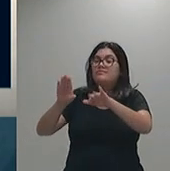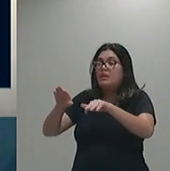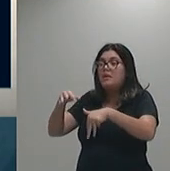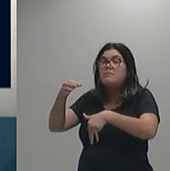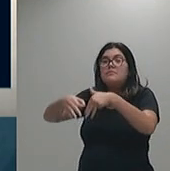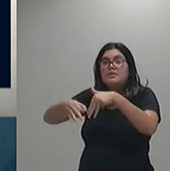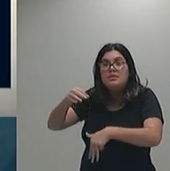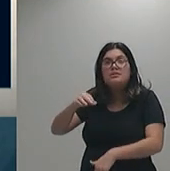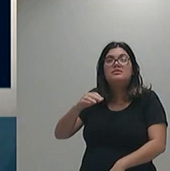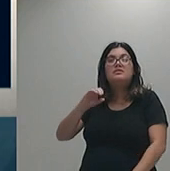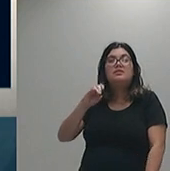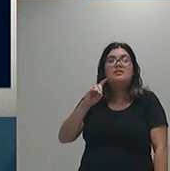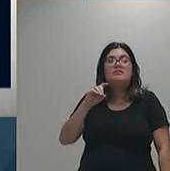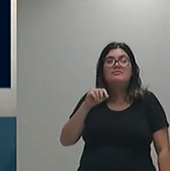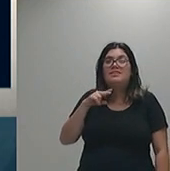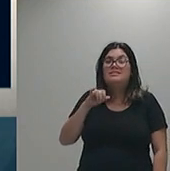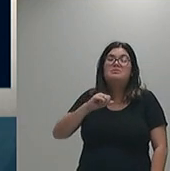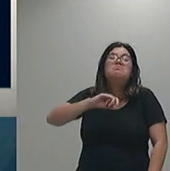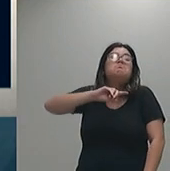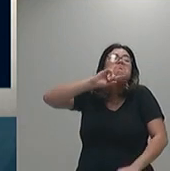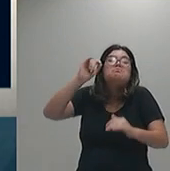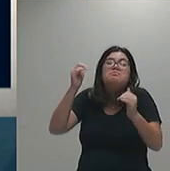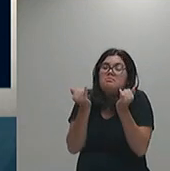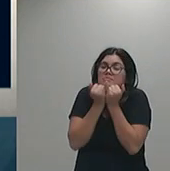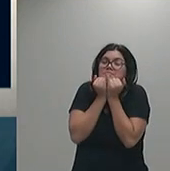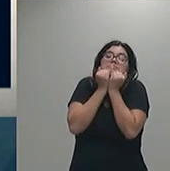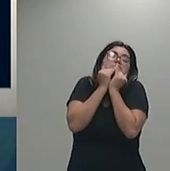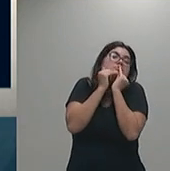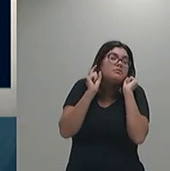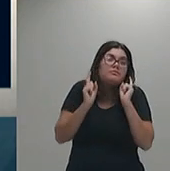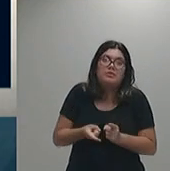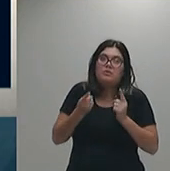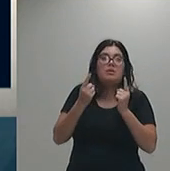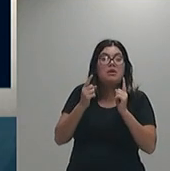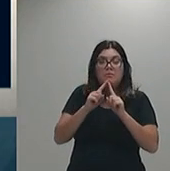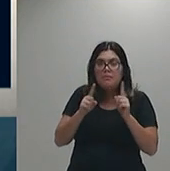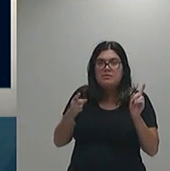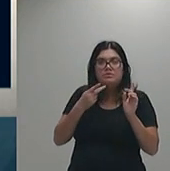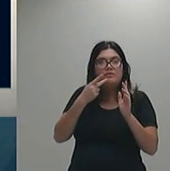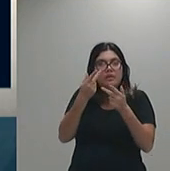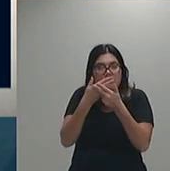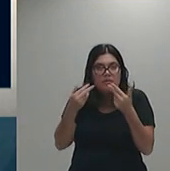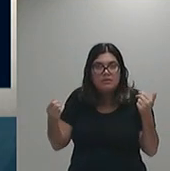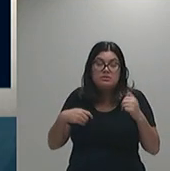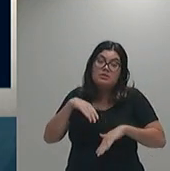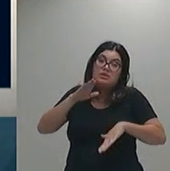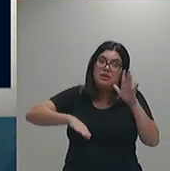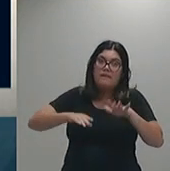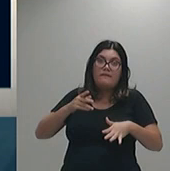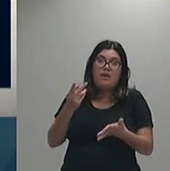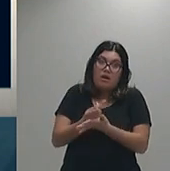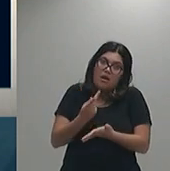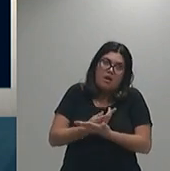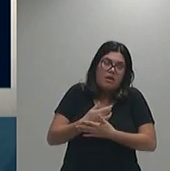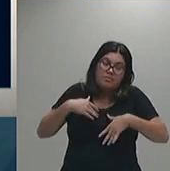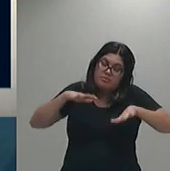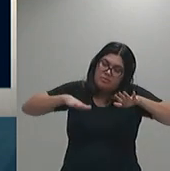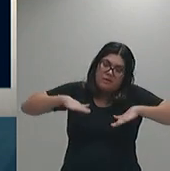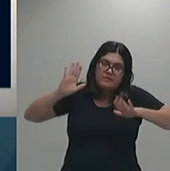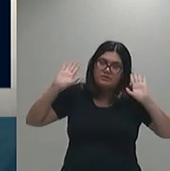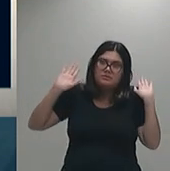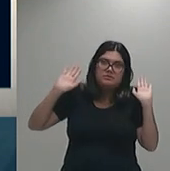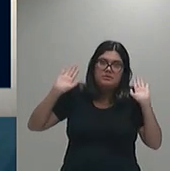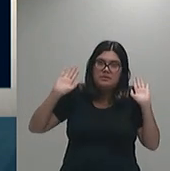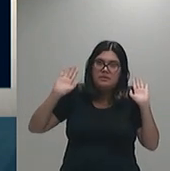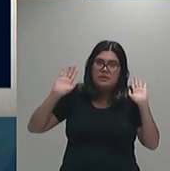Fátima viu um milhão de Perdões mas eu queria só ponderar algo que talvez eu esteja equivocada Talvez Mas é assim